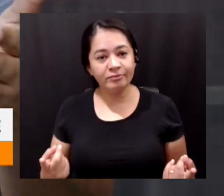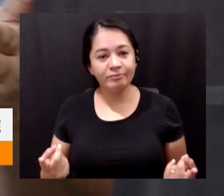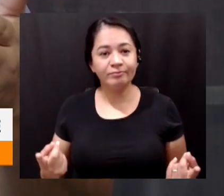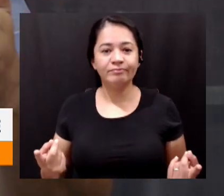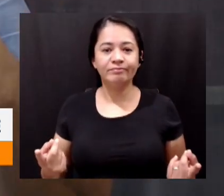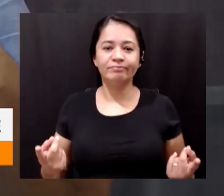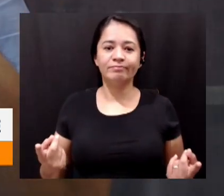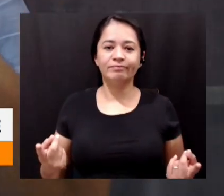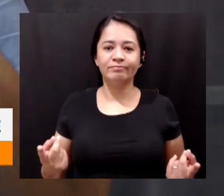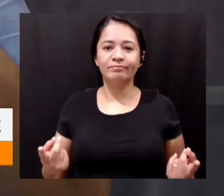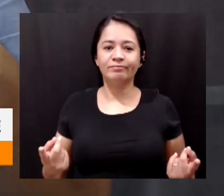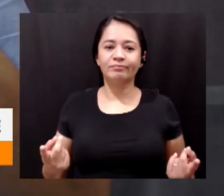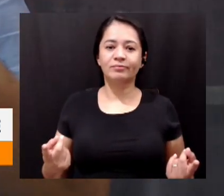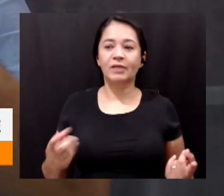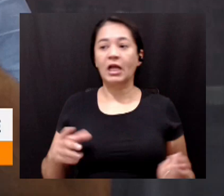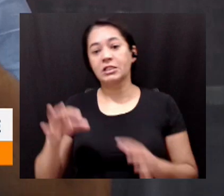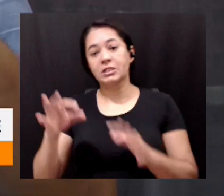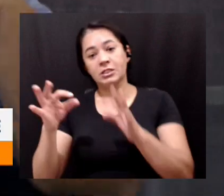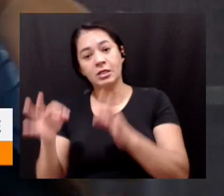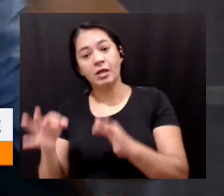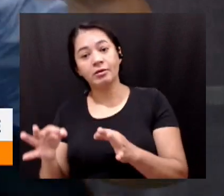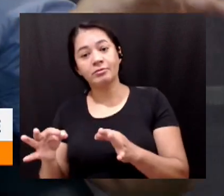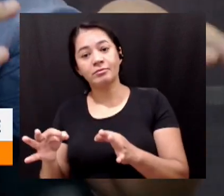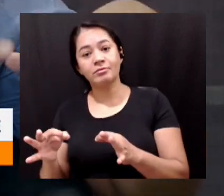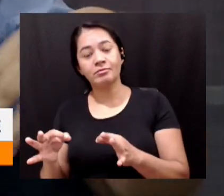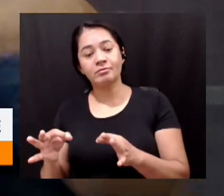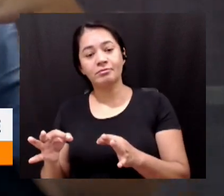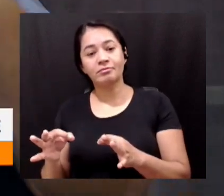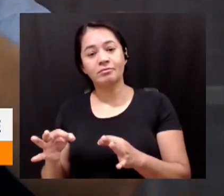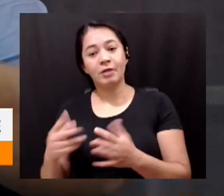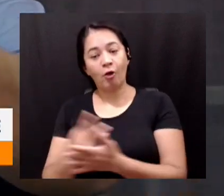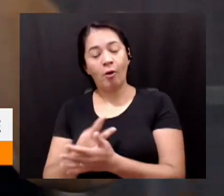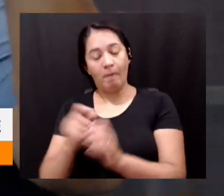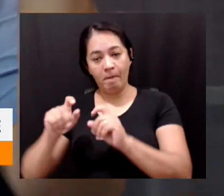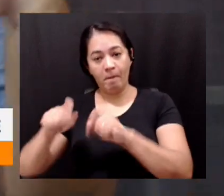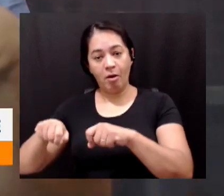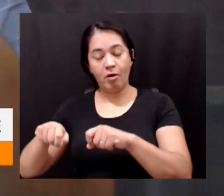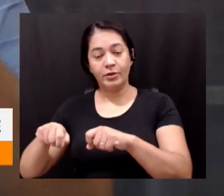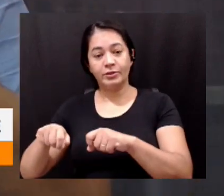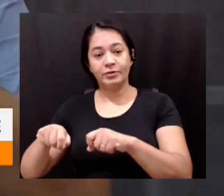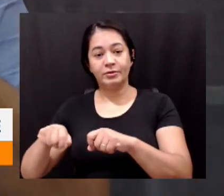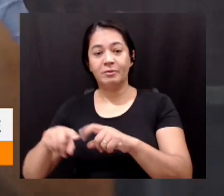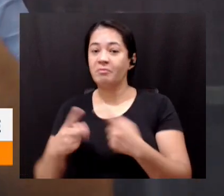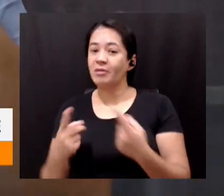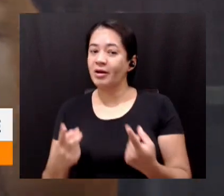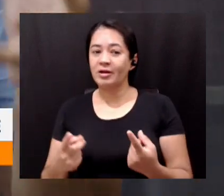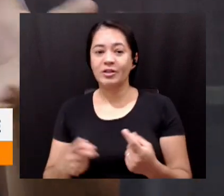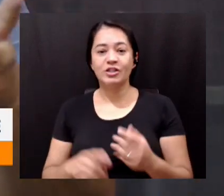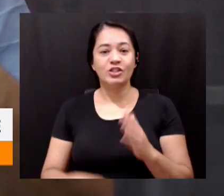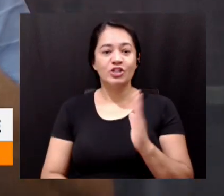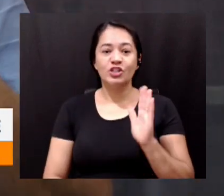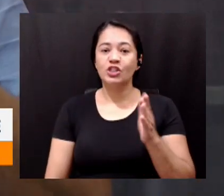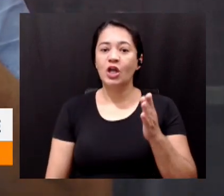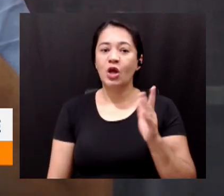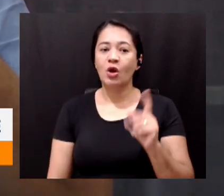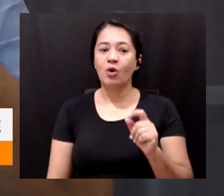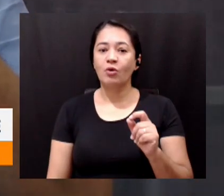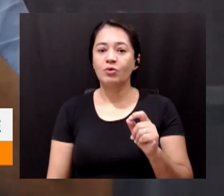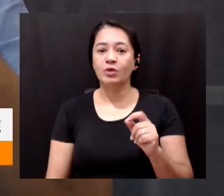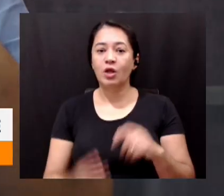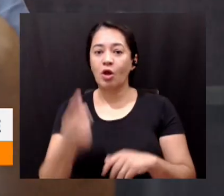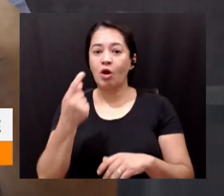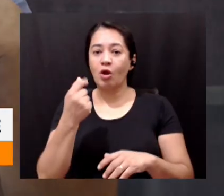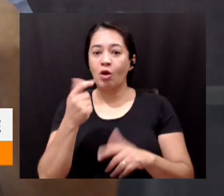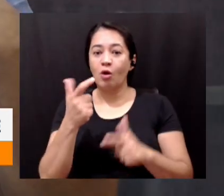dê certo, né? Pode ser que nessa hora já tenha ali um rombo financeiro gigante, né, na vida